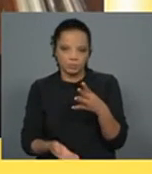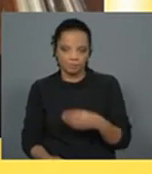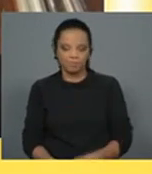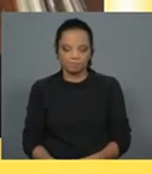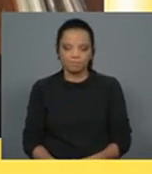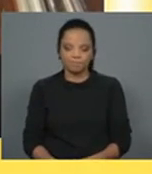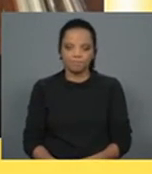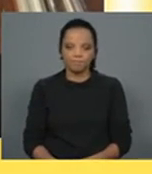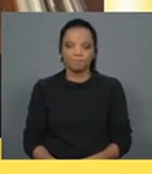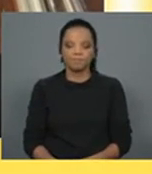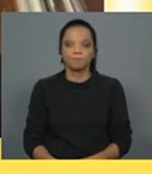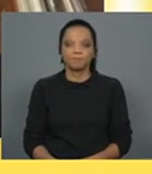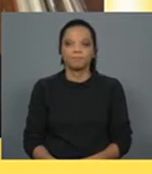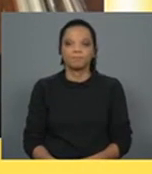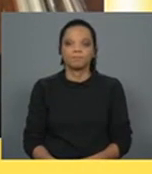Em primeiro lugar,